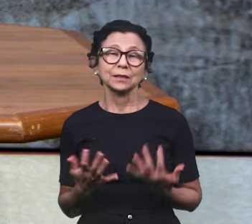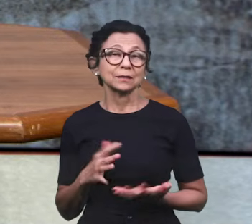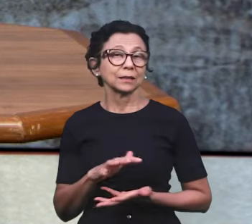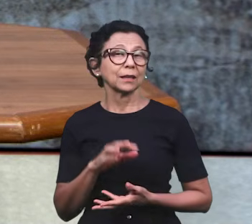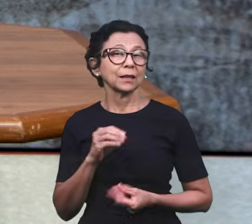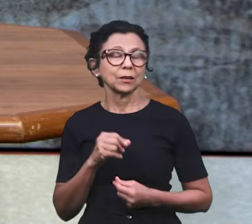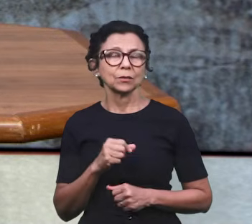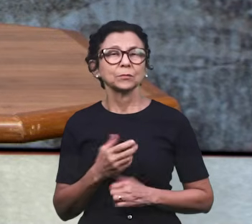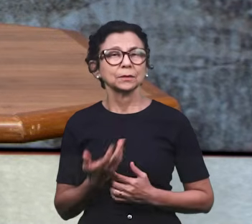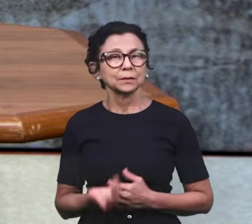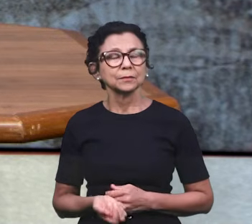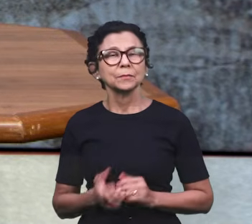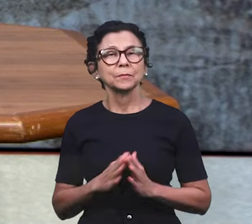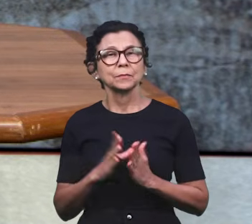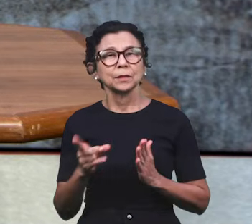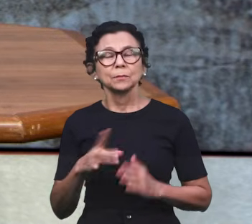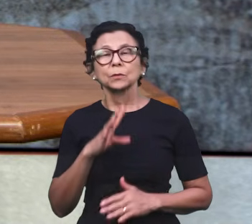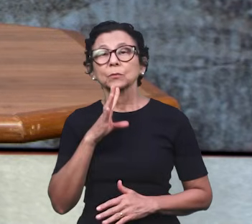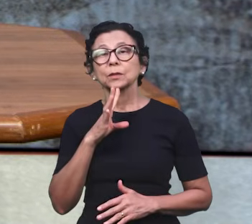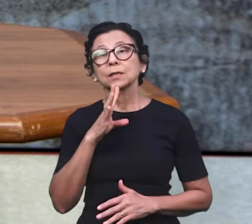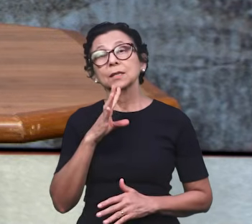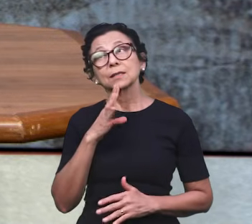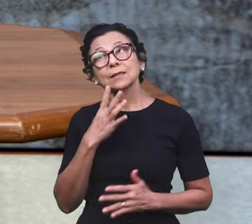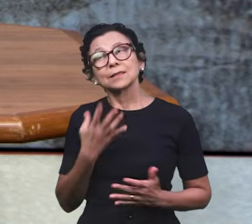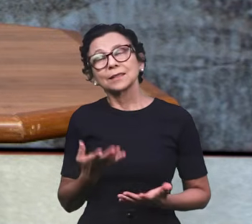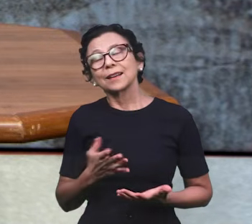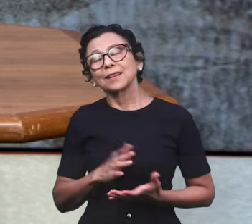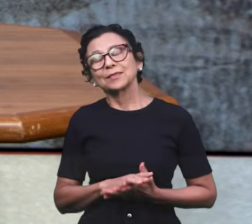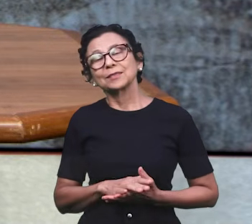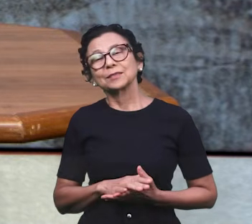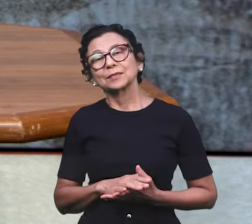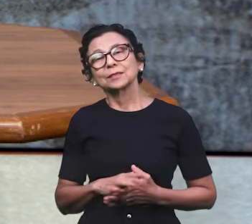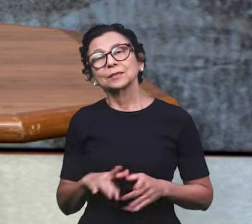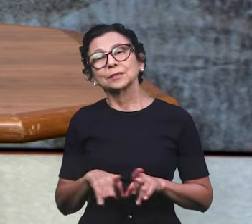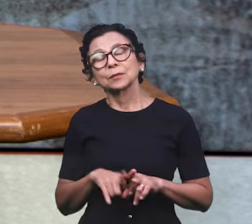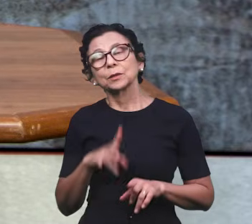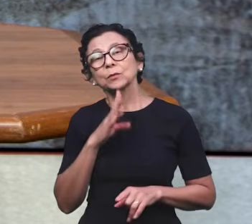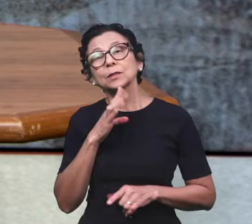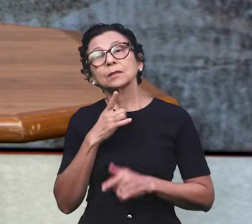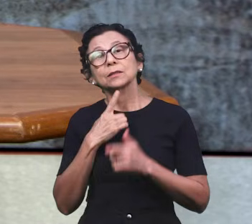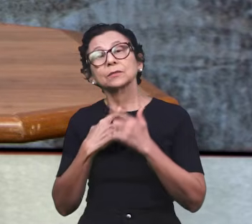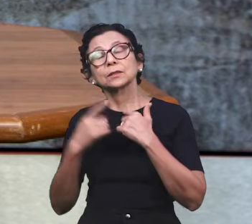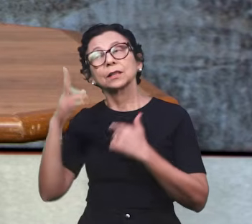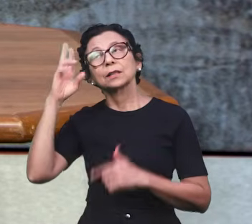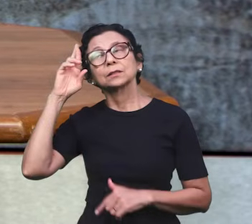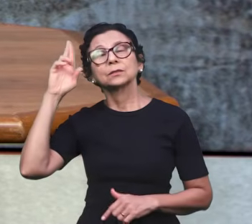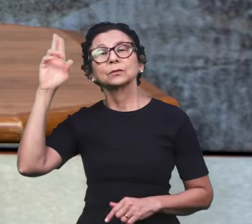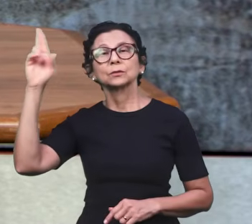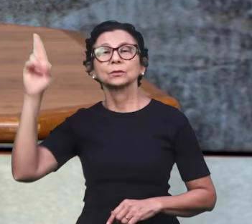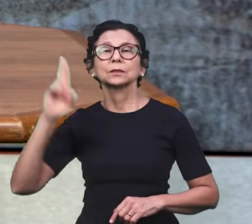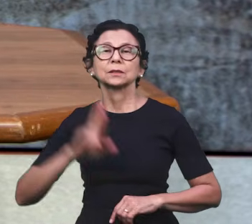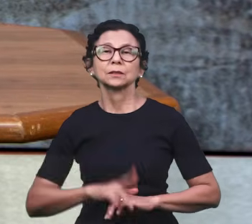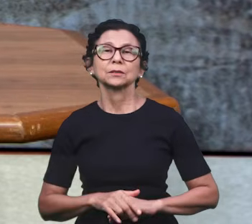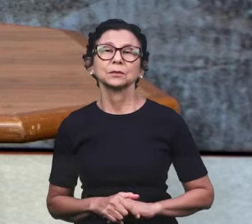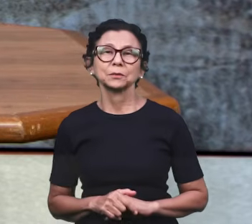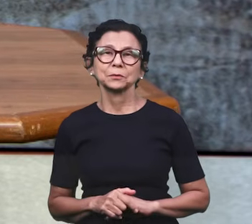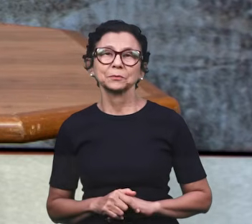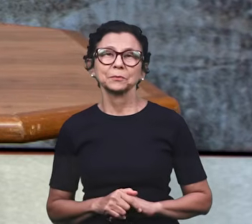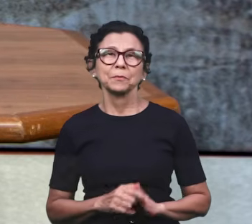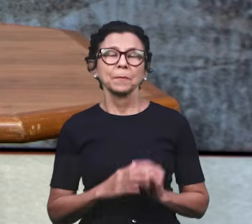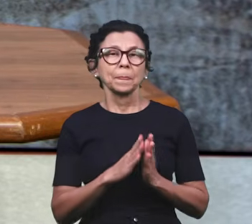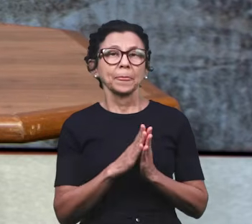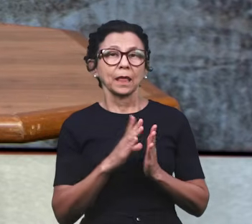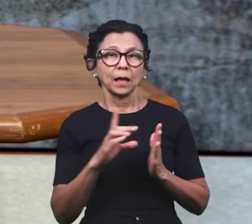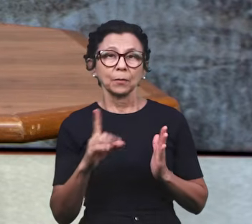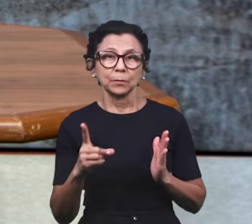Conhecermos a palavra do Senhor é conhecermos a vontade do Senhor. E a palavra de Deus aqui, ela